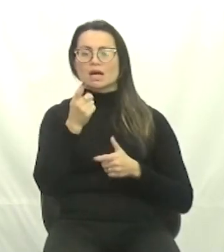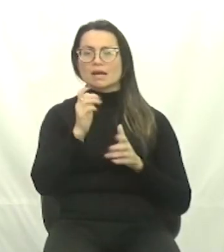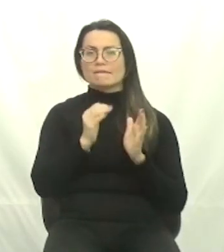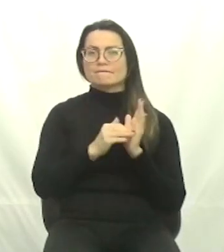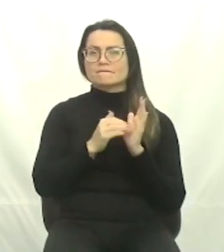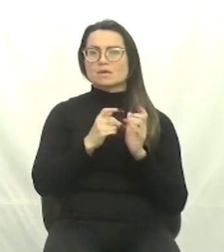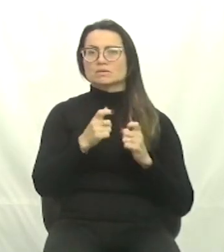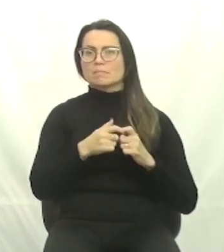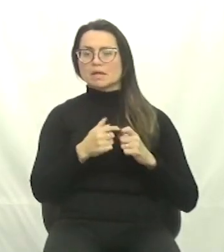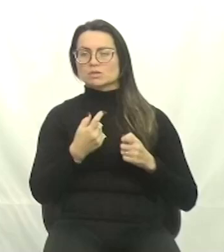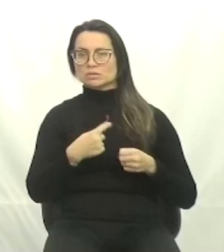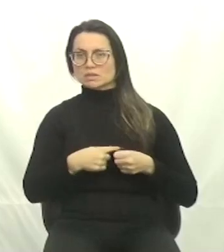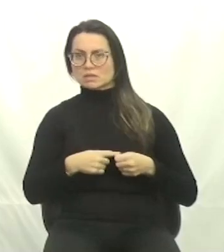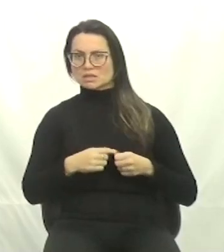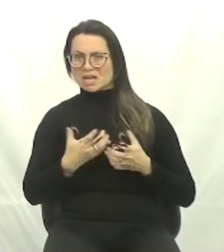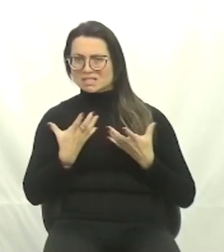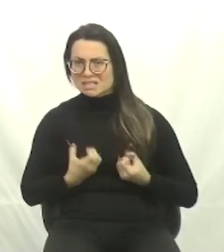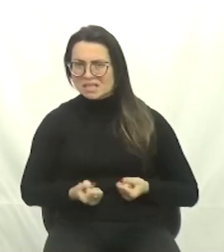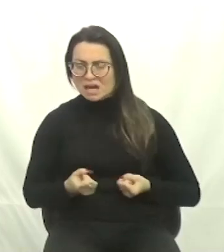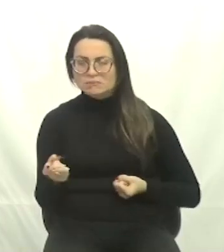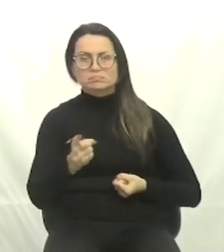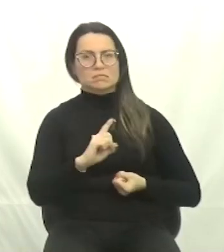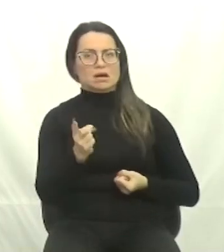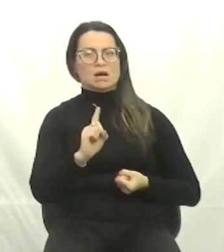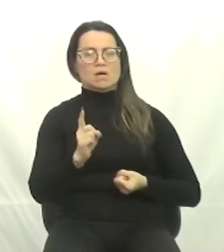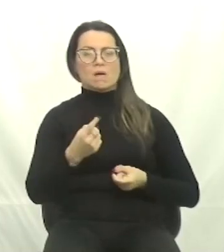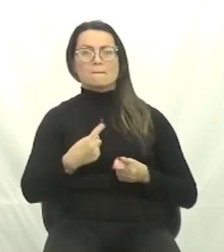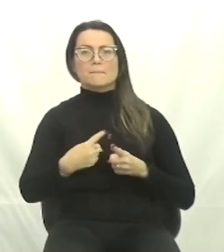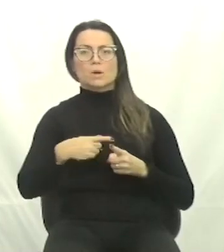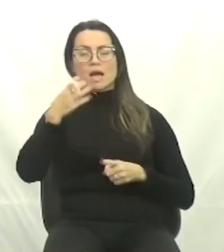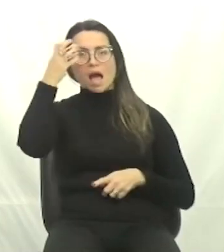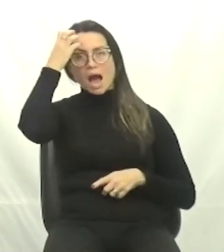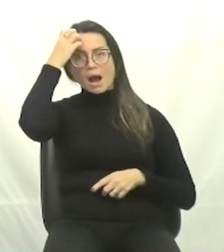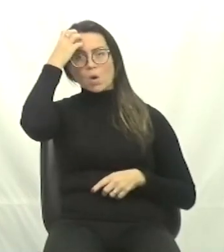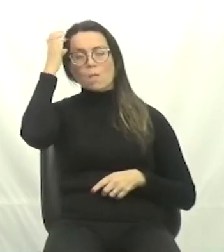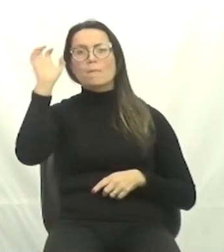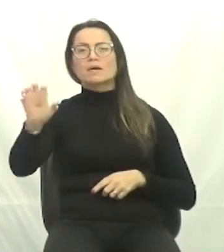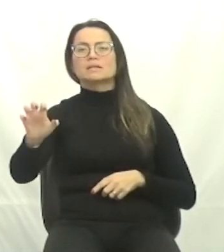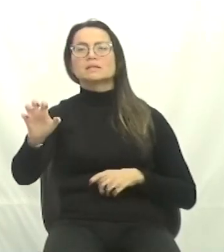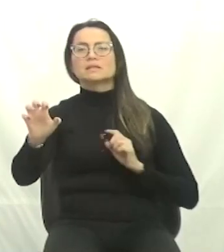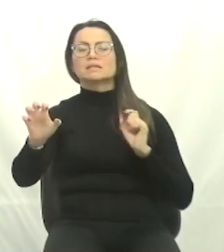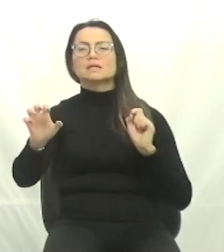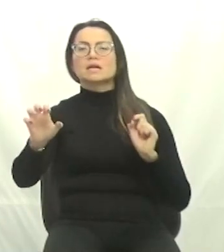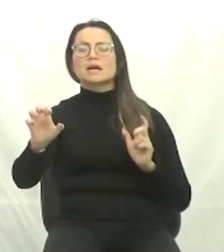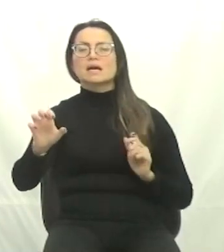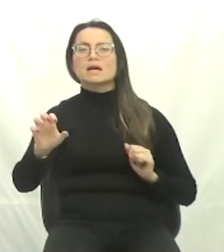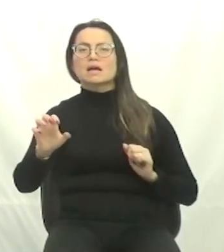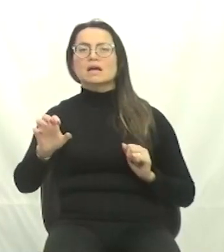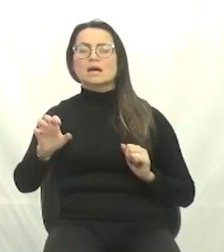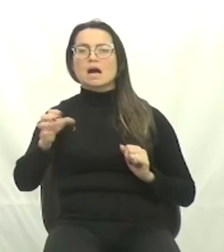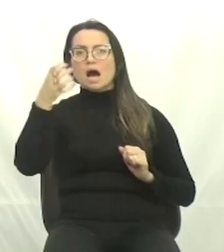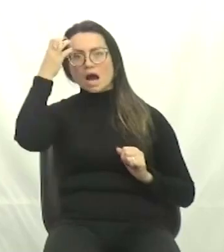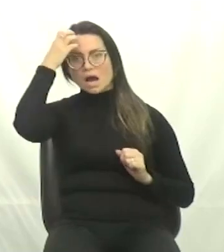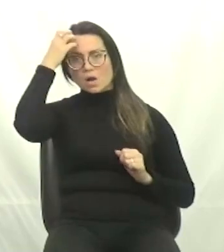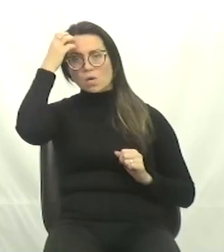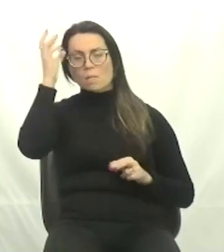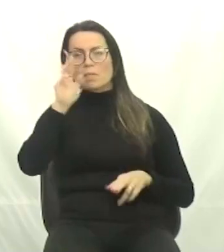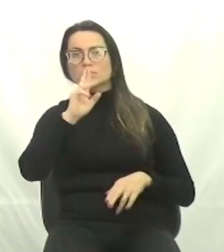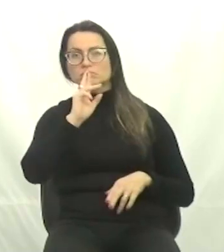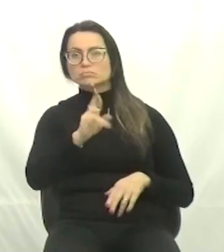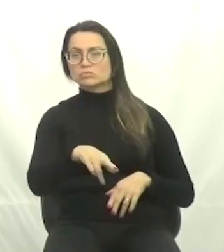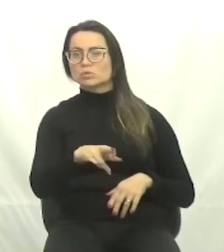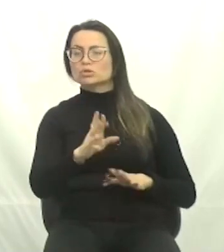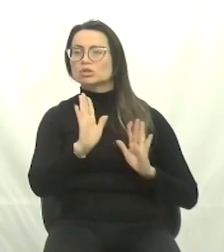médicos na cidade. Porque a culpa, a gente já sabe de quem é. A culpa já está evidente na resposta do